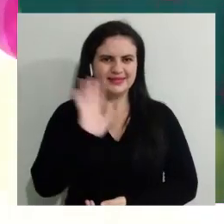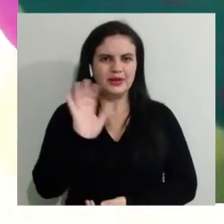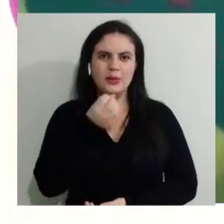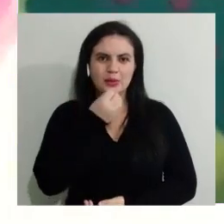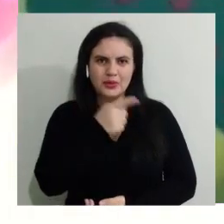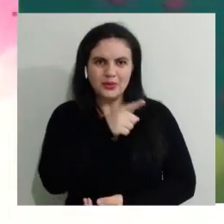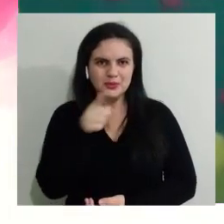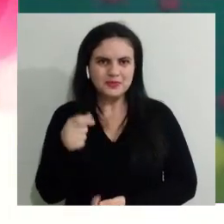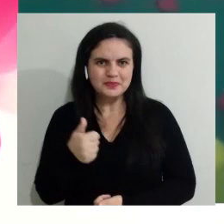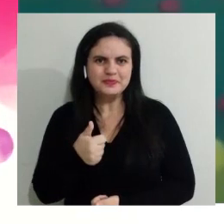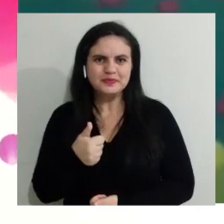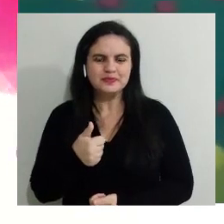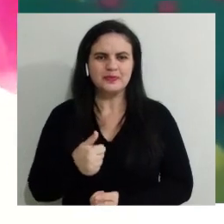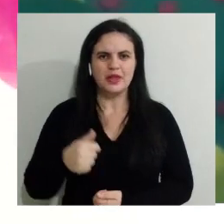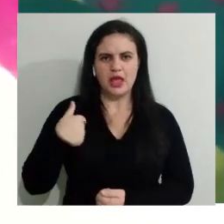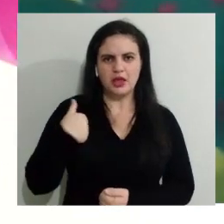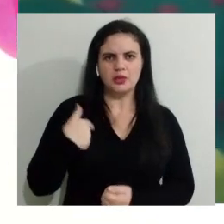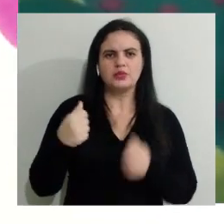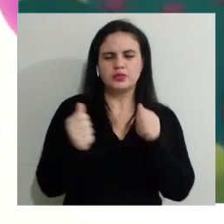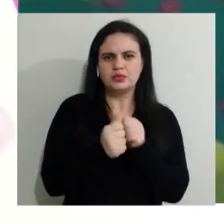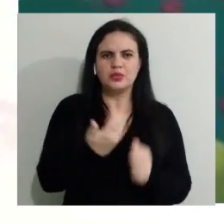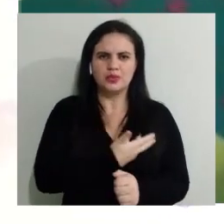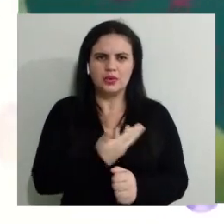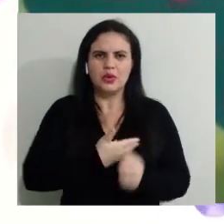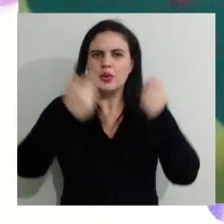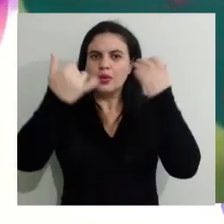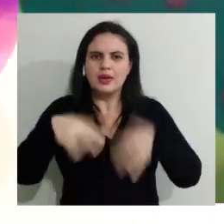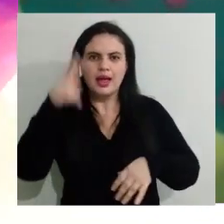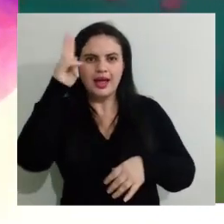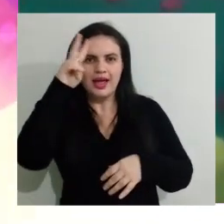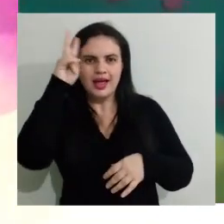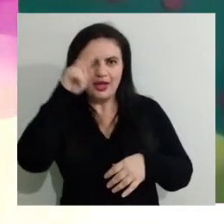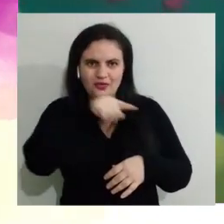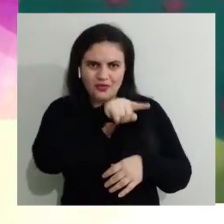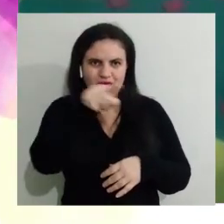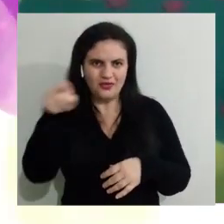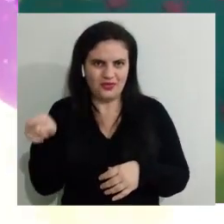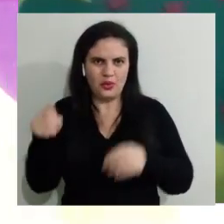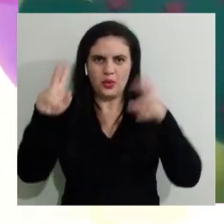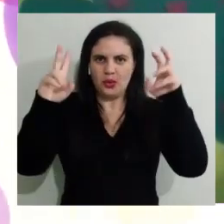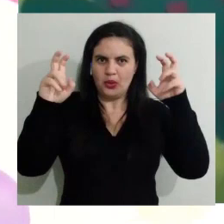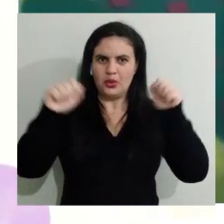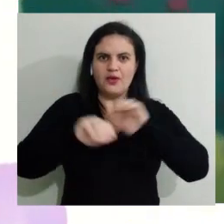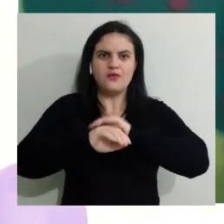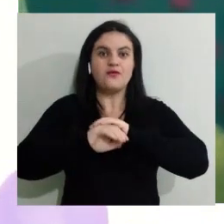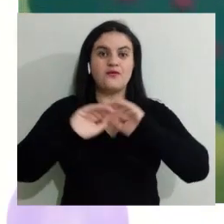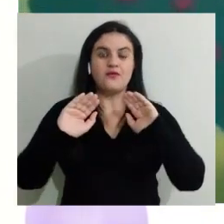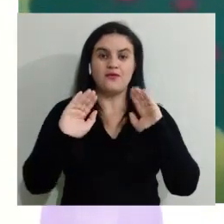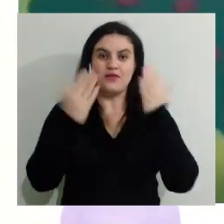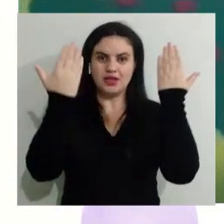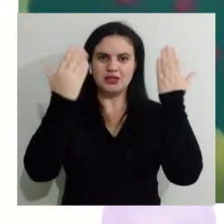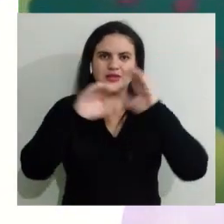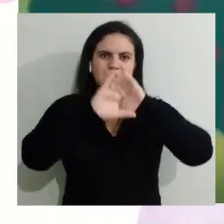Olá pessoal, tudo bem com vocês? Eu e minhas amigas vamos contar uma história para vocês. A festa no